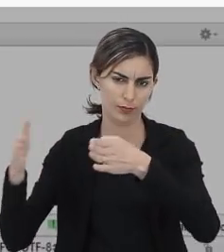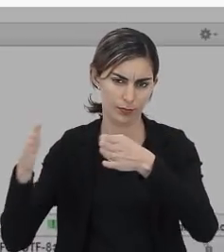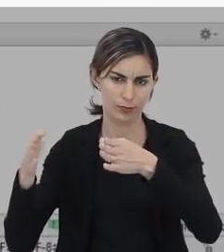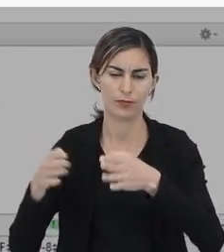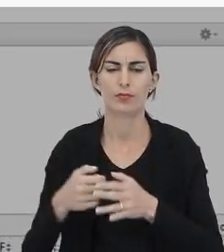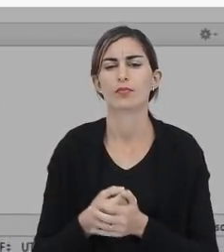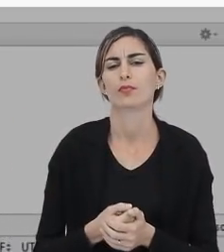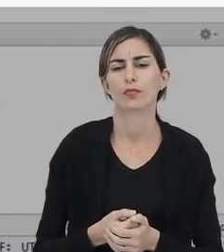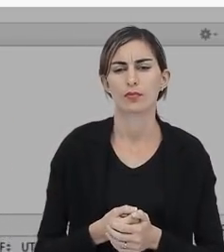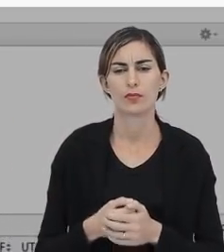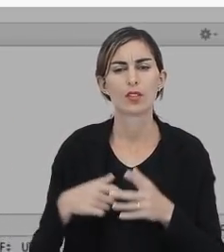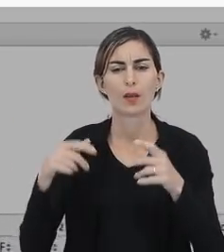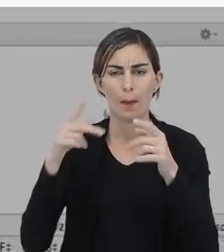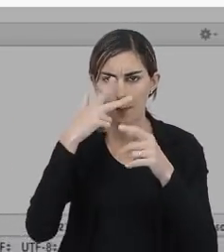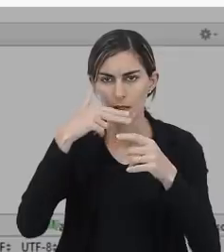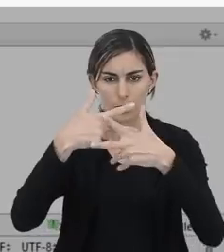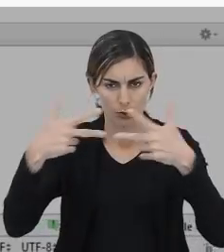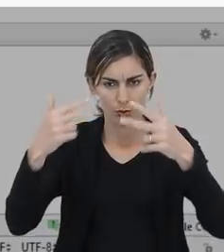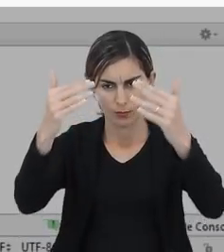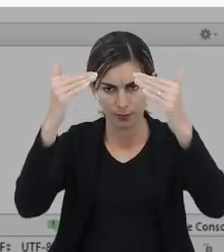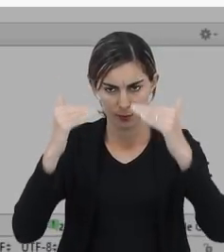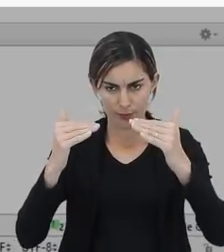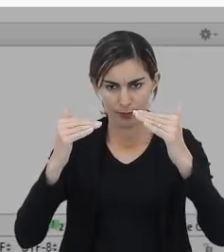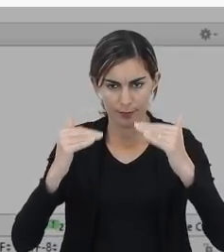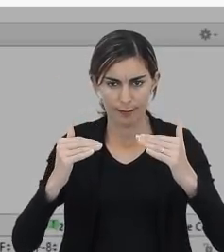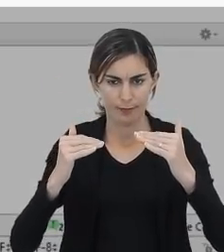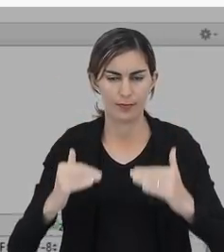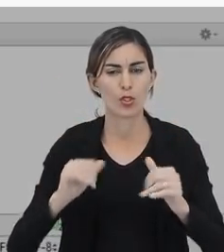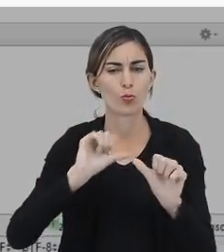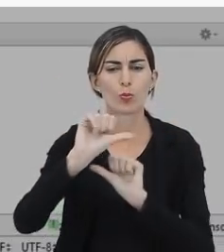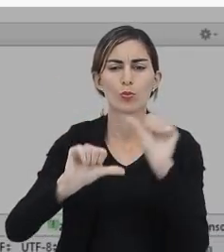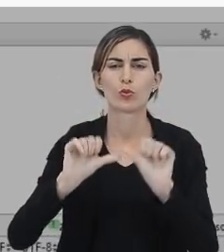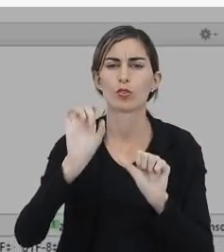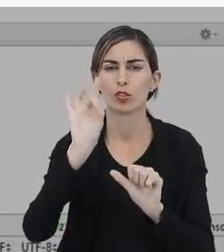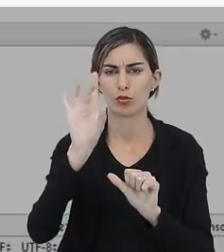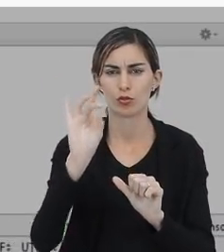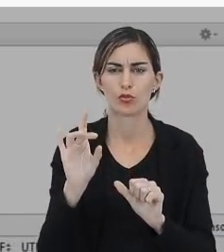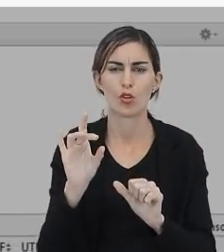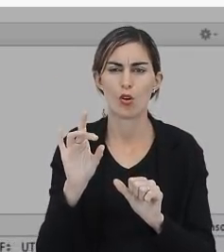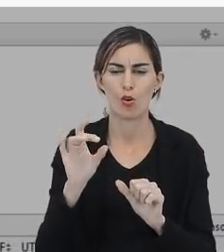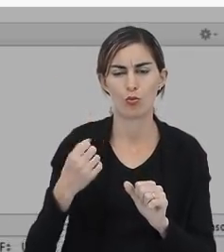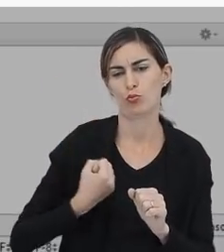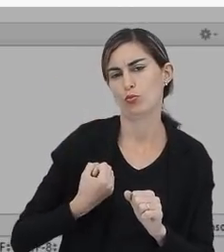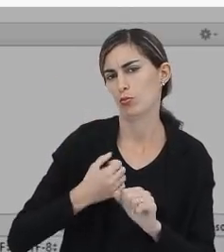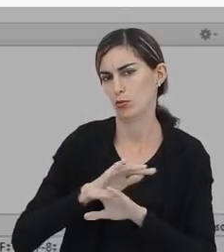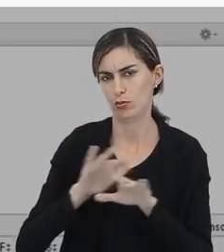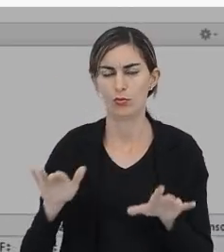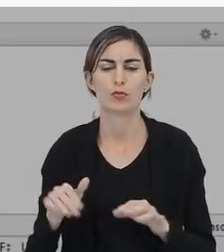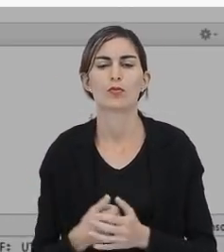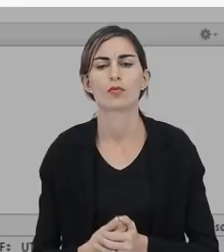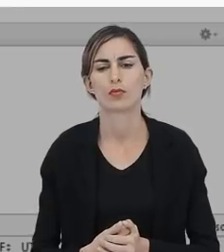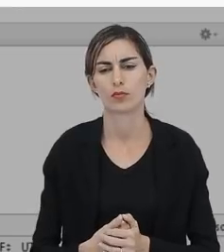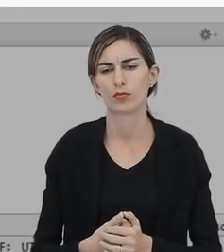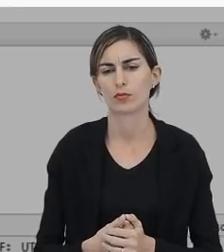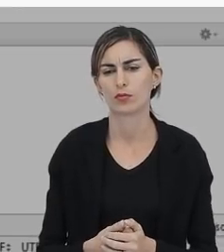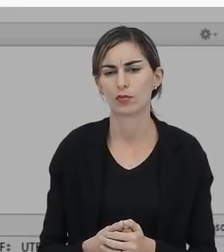Pronto. Agora eu vou fazer a mesma coisa com os outros, mudando apenas os valores.